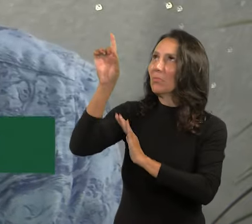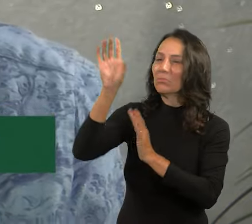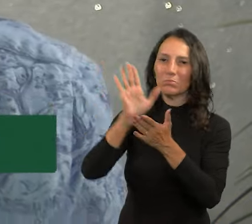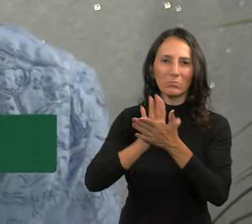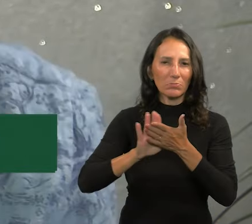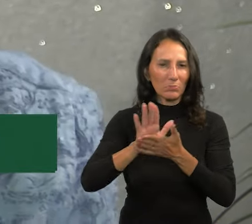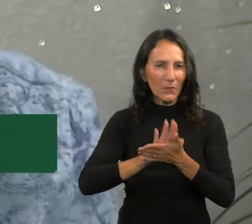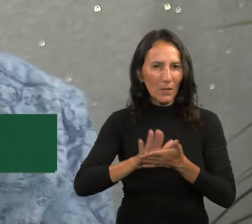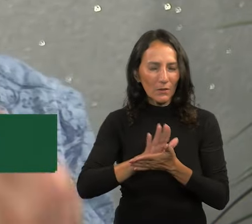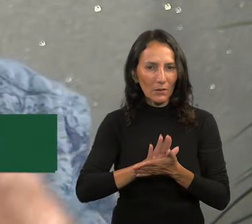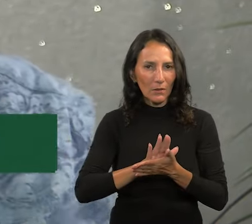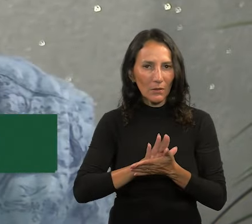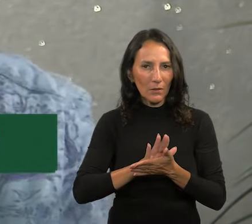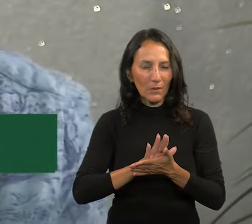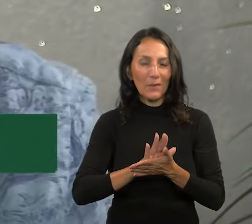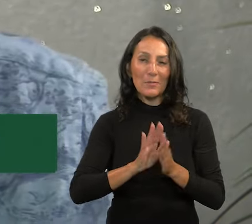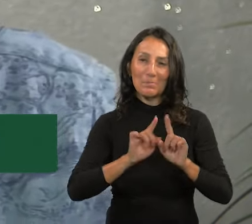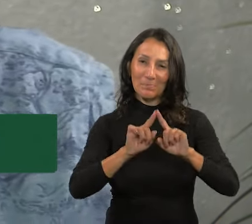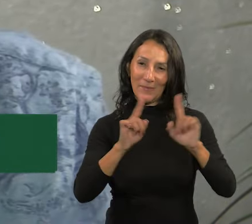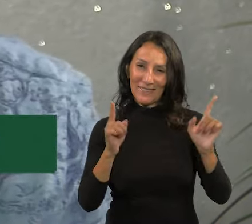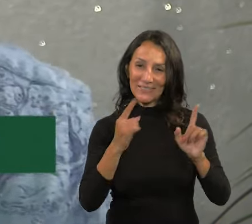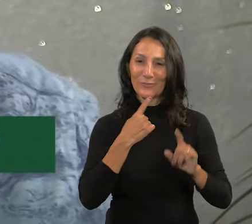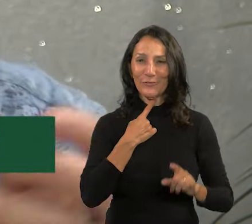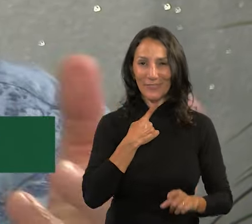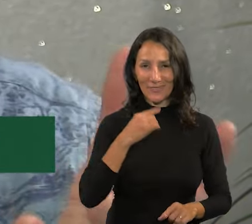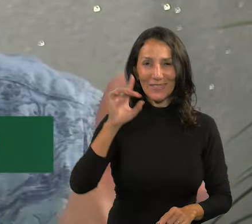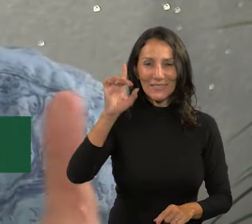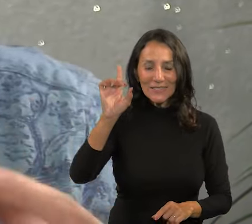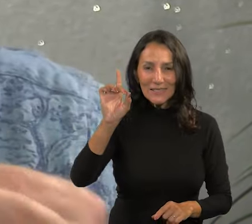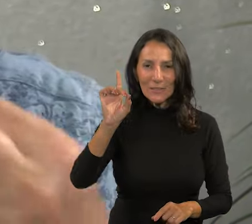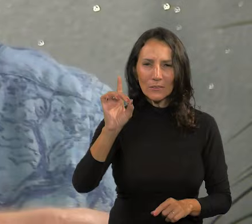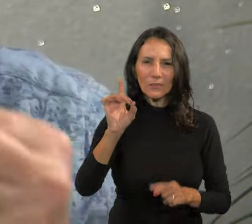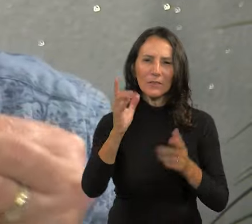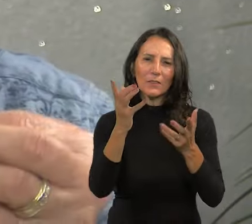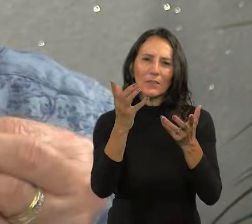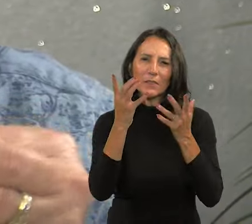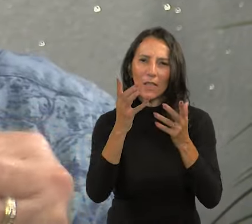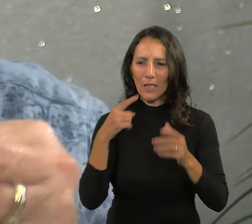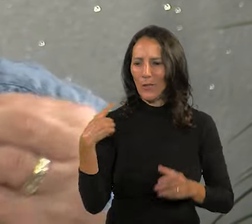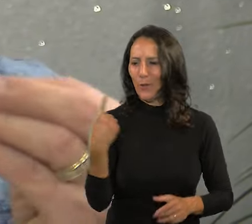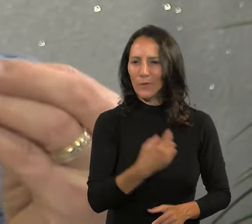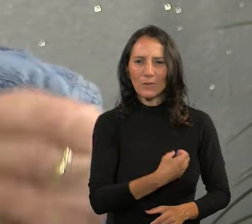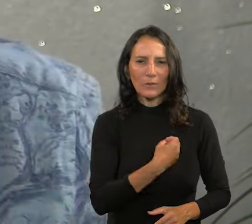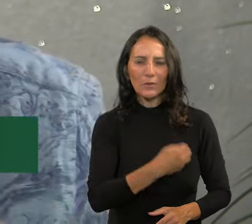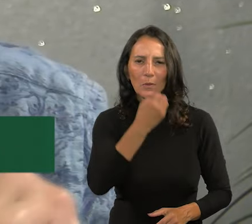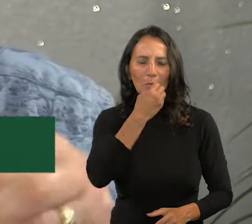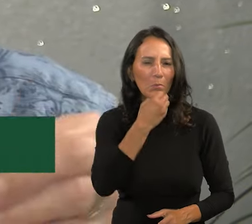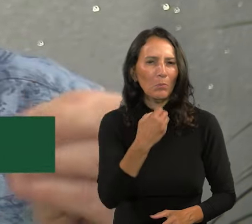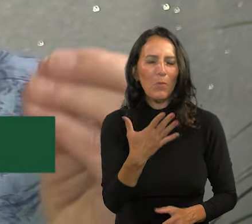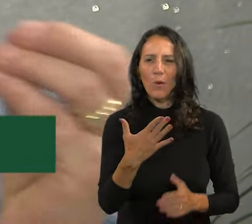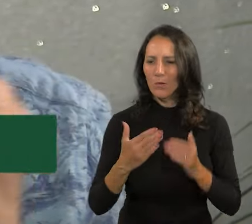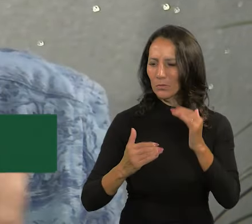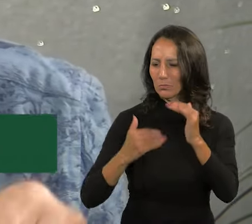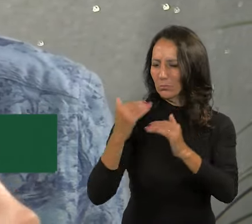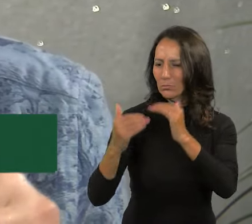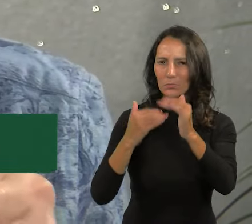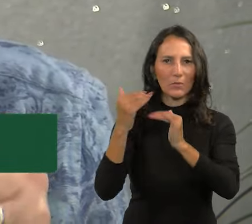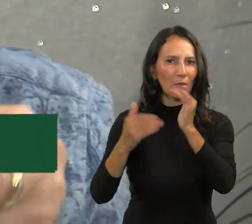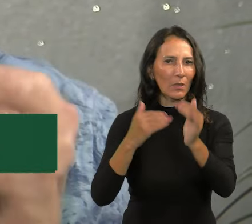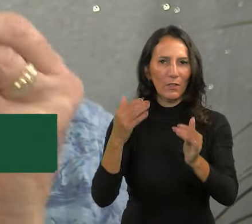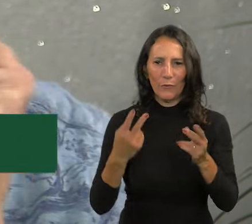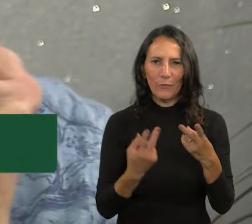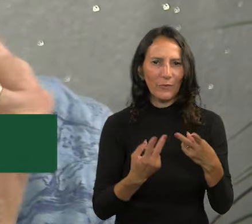de Deus é que tudo em nossa vida possa redundar em fartura, em prosperidade, em